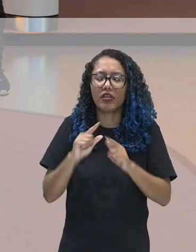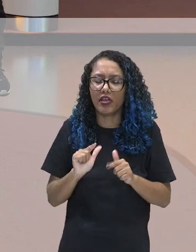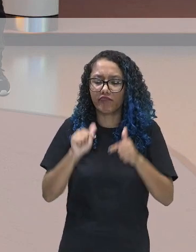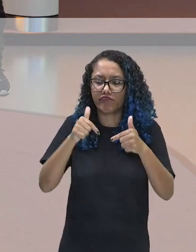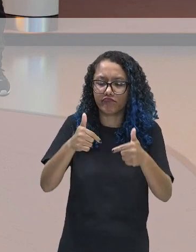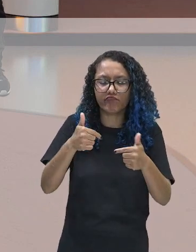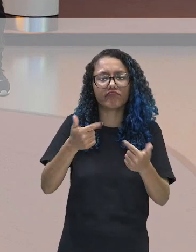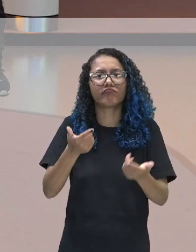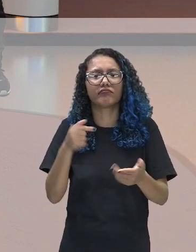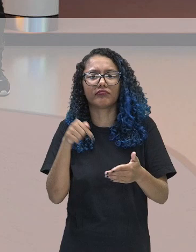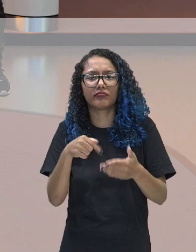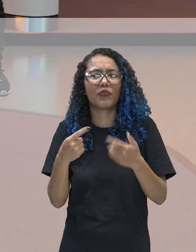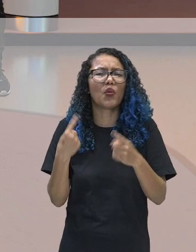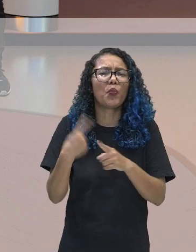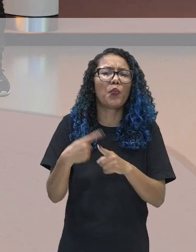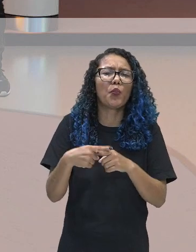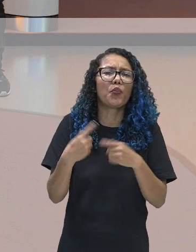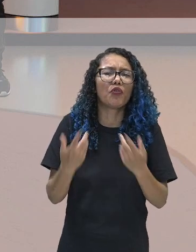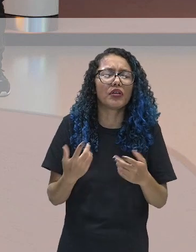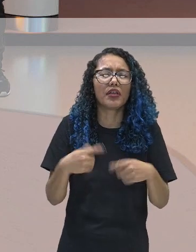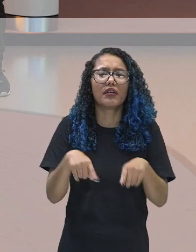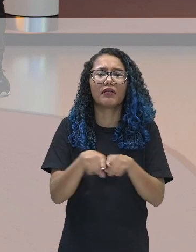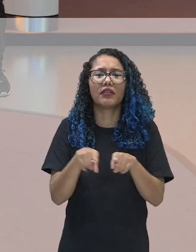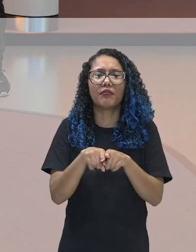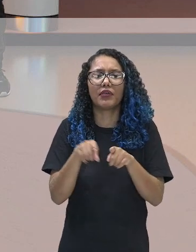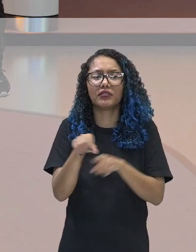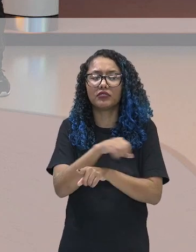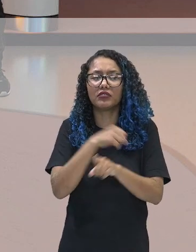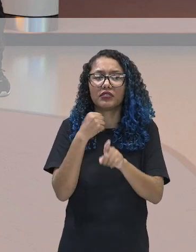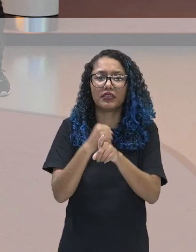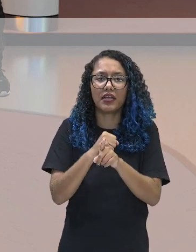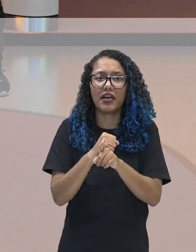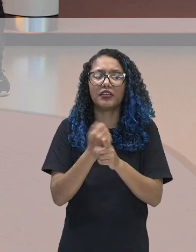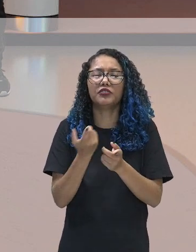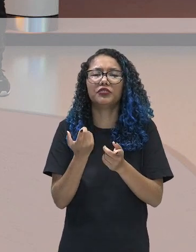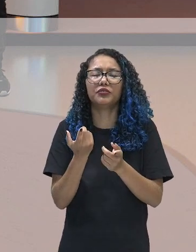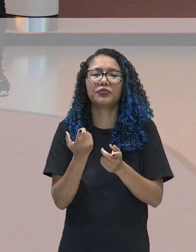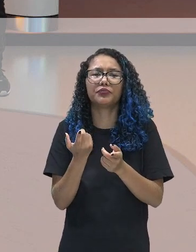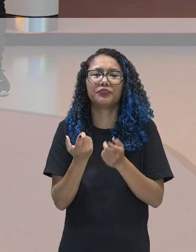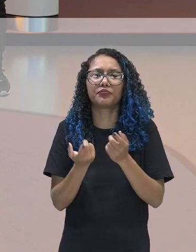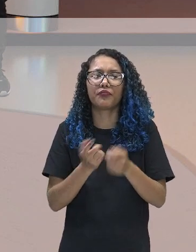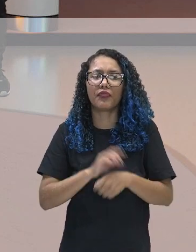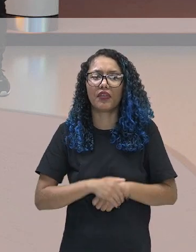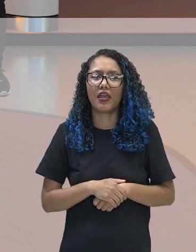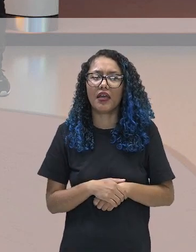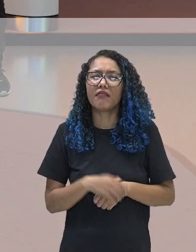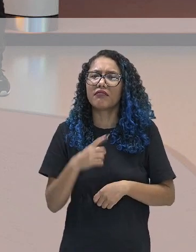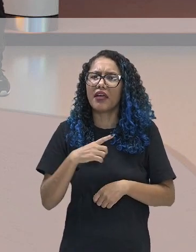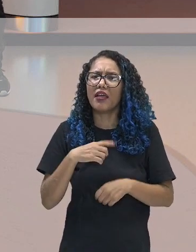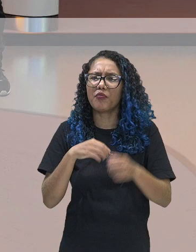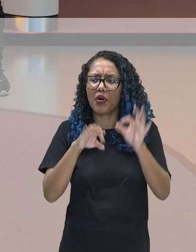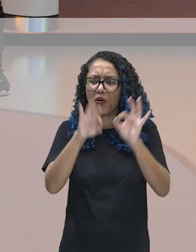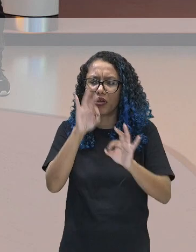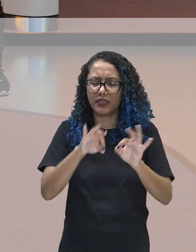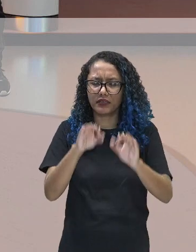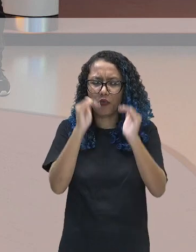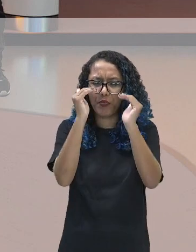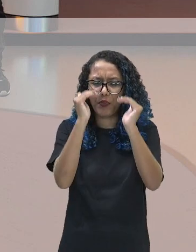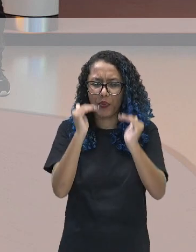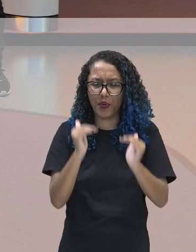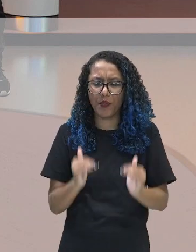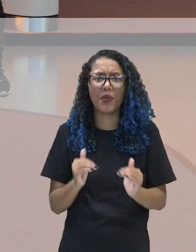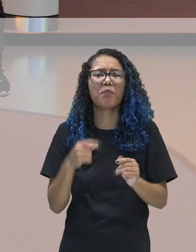que a gente age dessa forma? Porque a sociedade está distribuída e hierarquizada dessa forma como a gente conhece